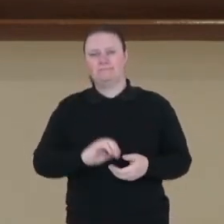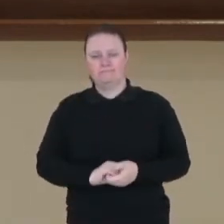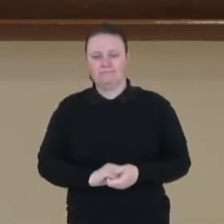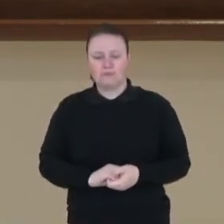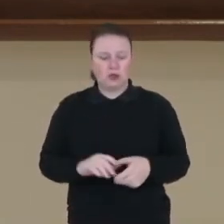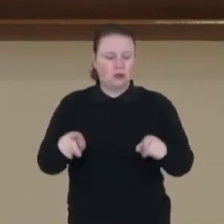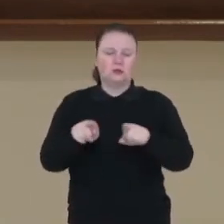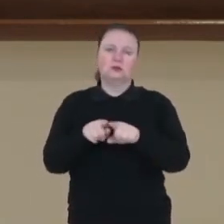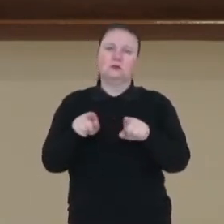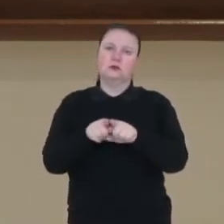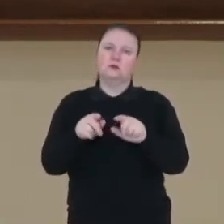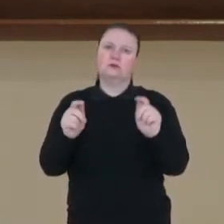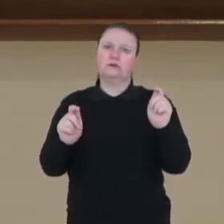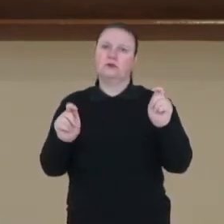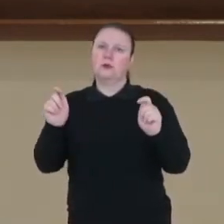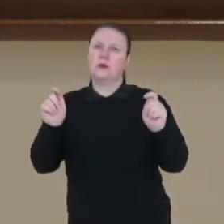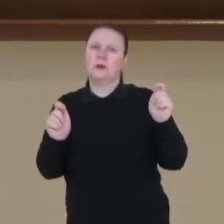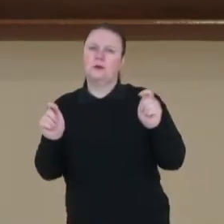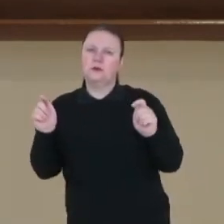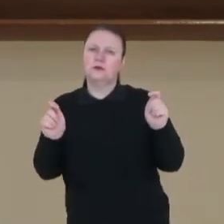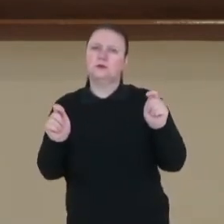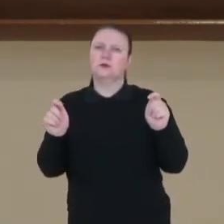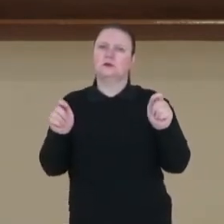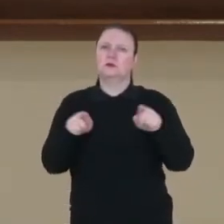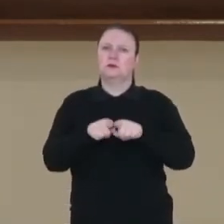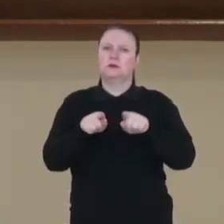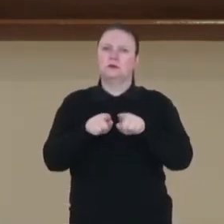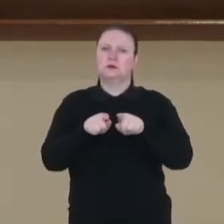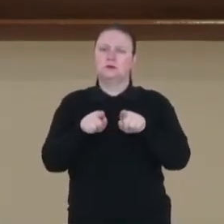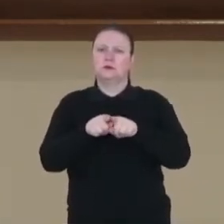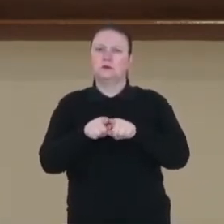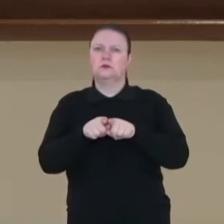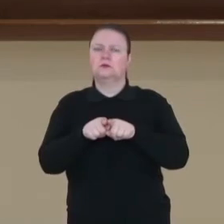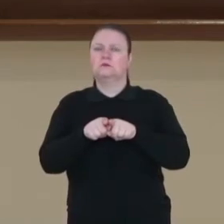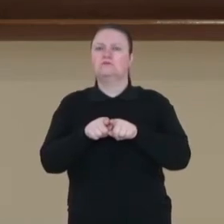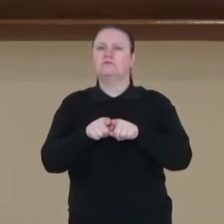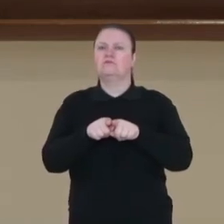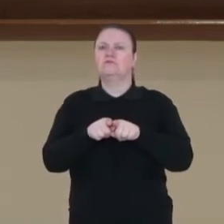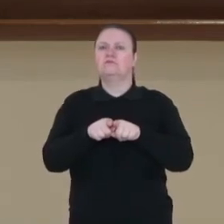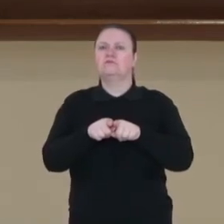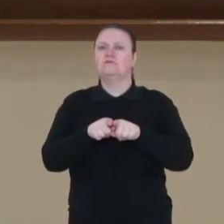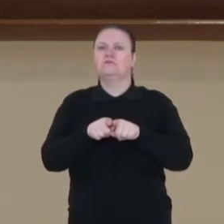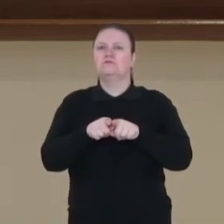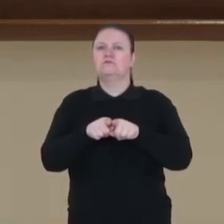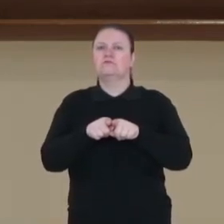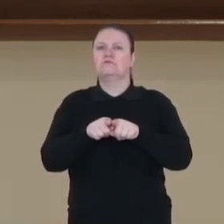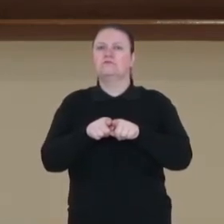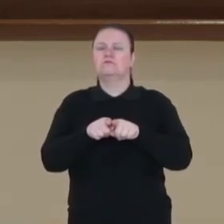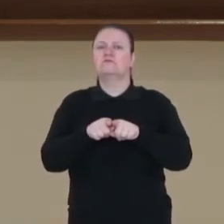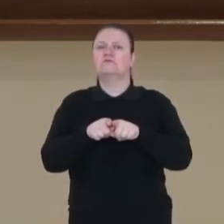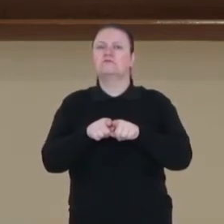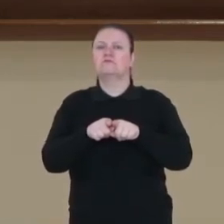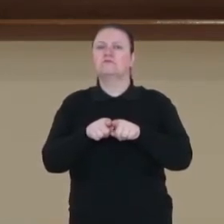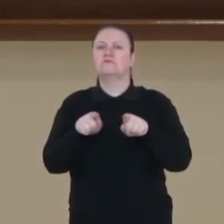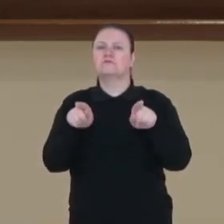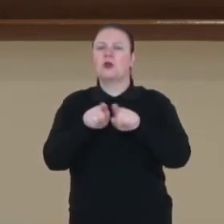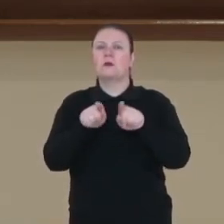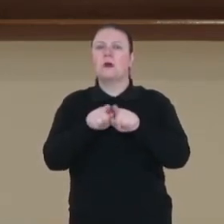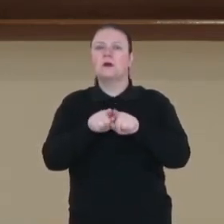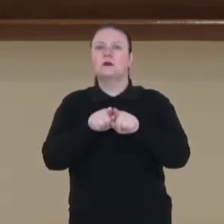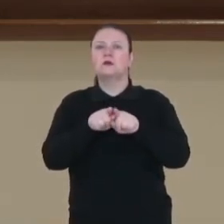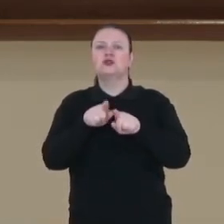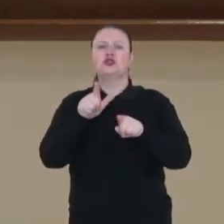dominando, tornando os territórios africanos e asiáticos, eles estavam levando a civilização, como se